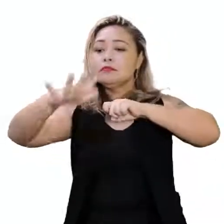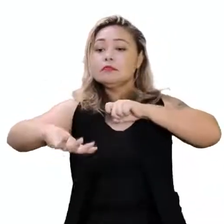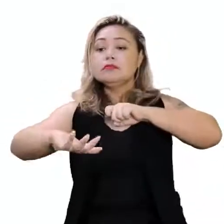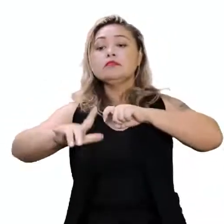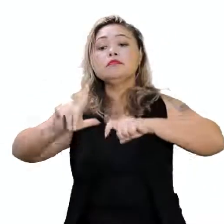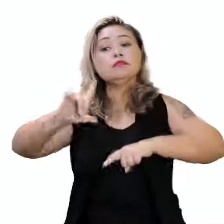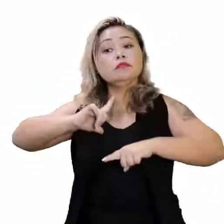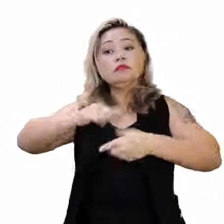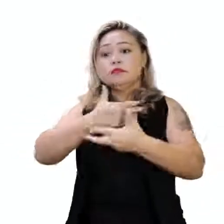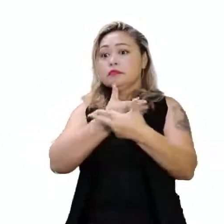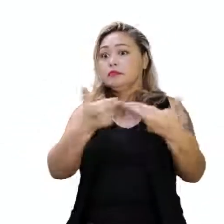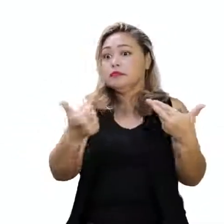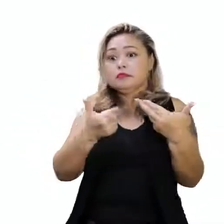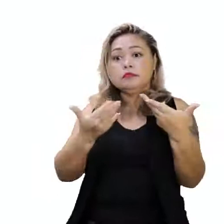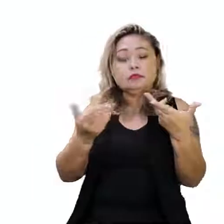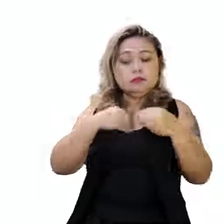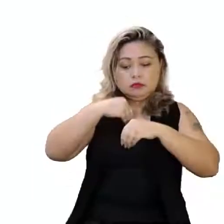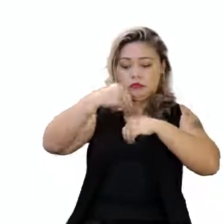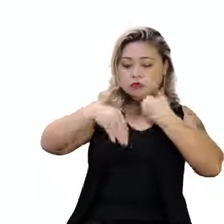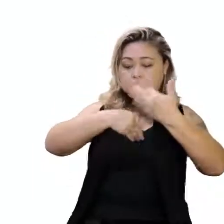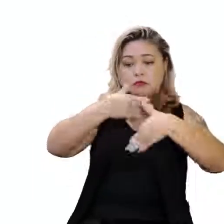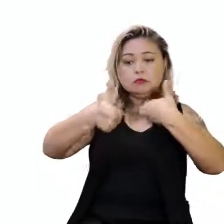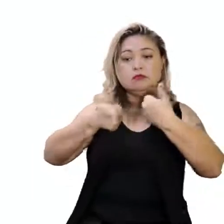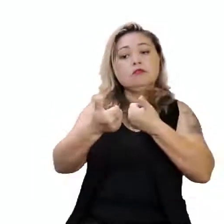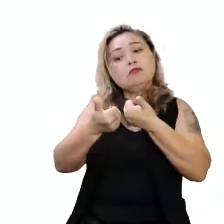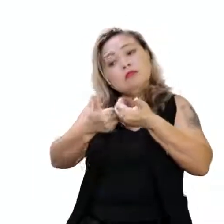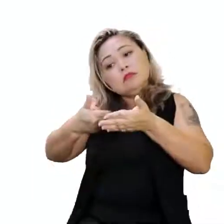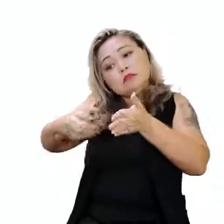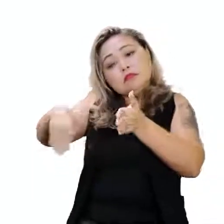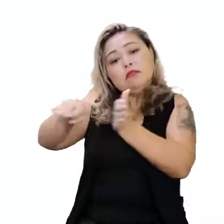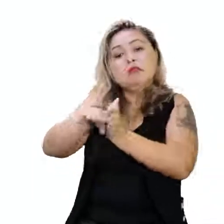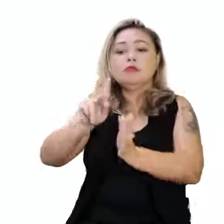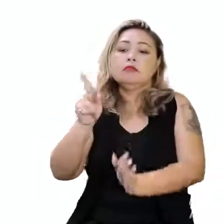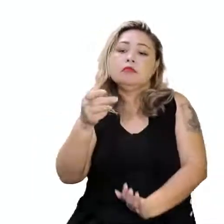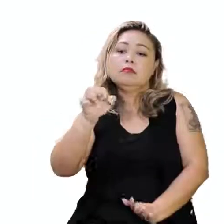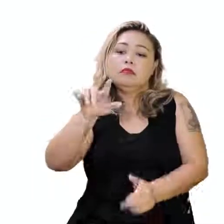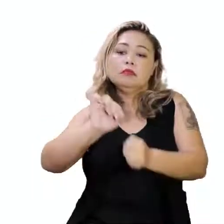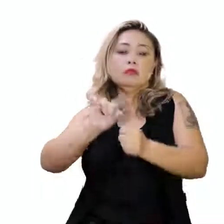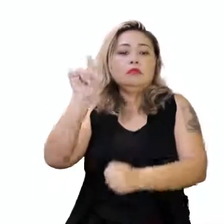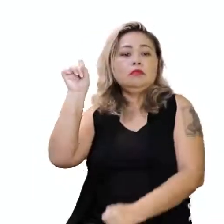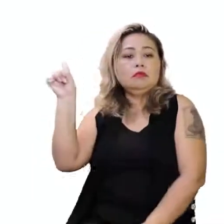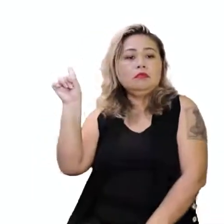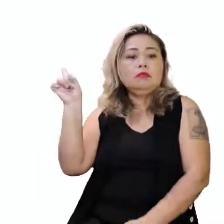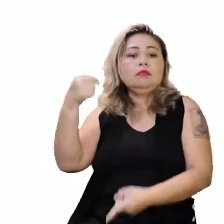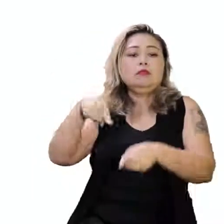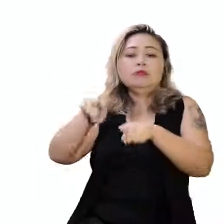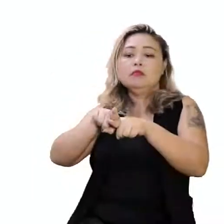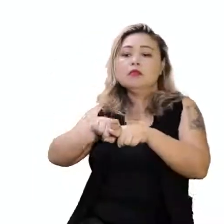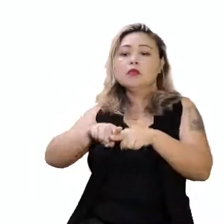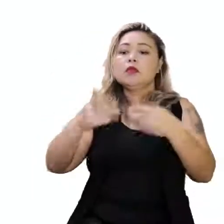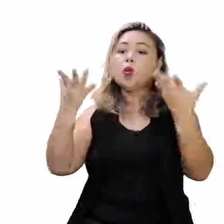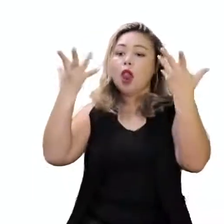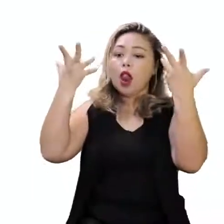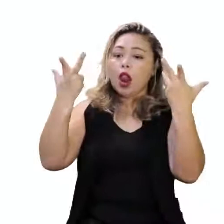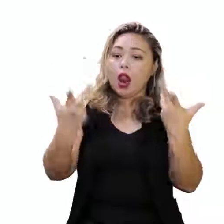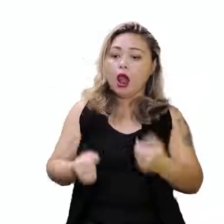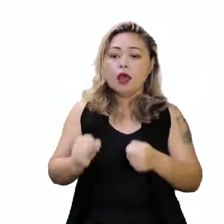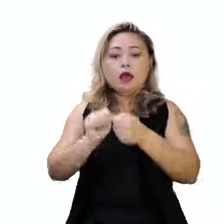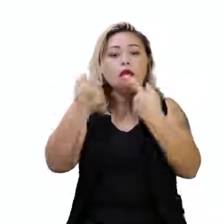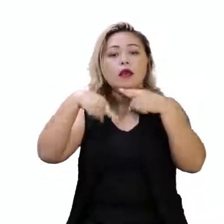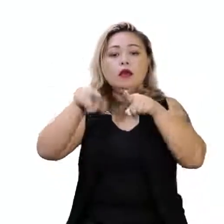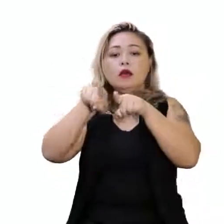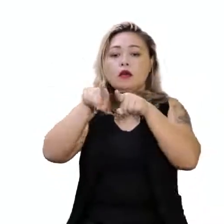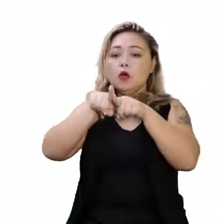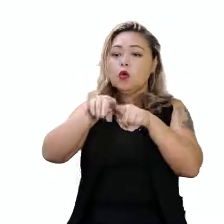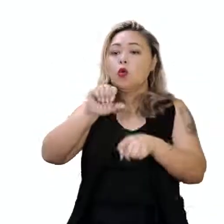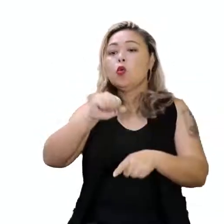Mas muitas coisas, muitos processos aconteceram para chegar aí na hiena, no leopardo, no leão, no